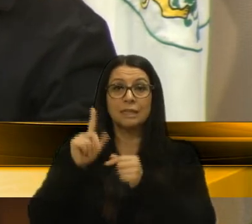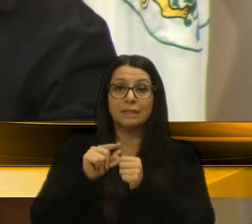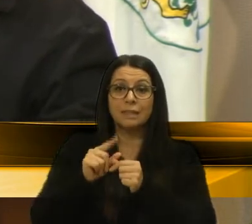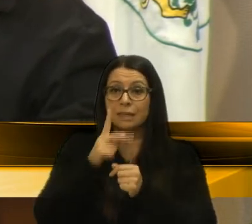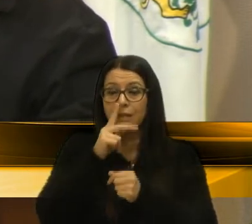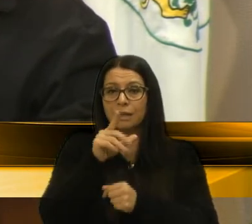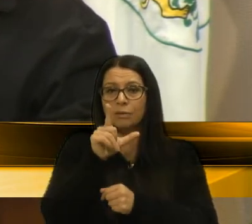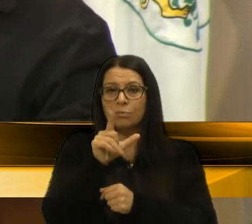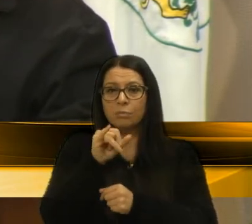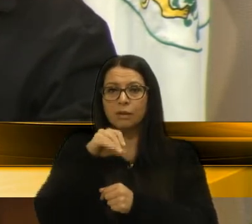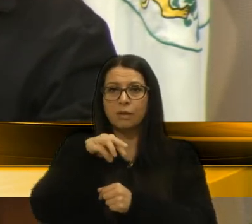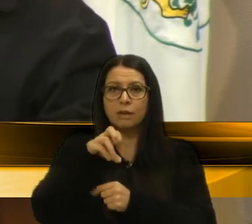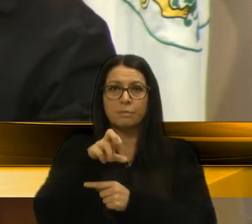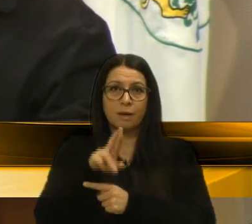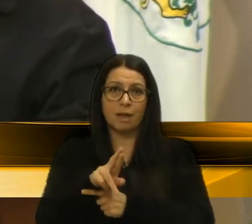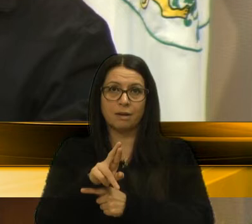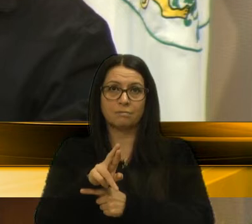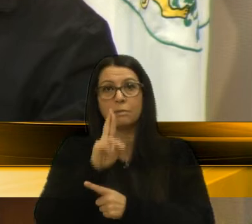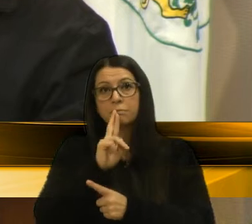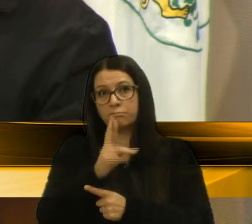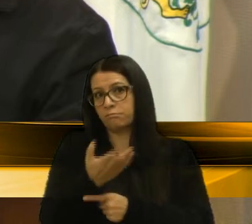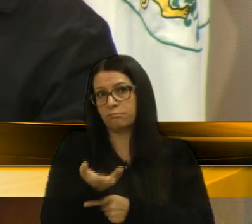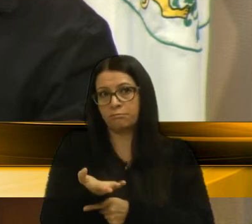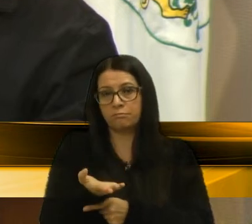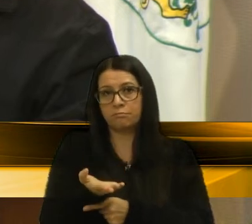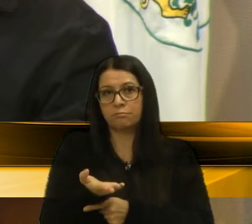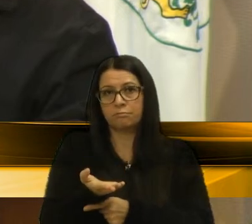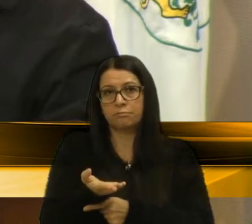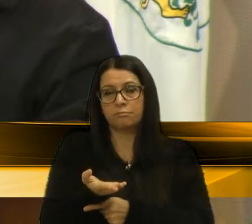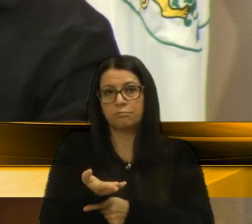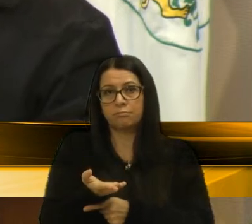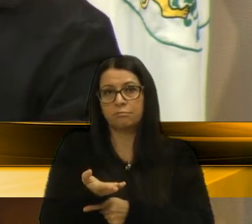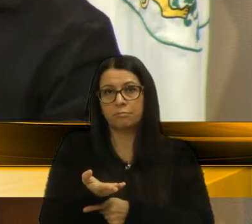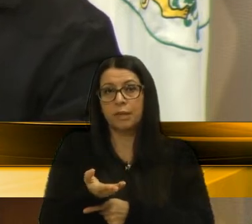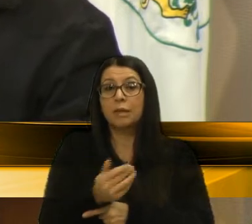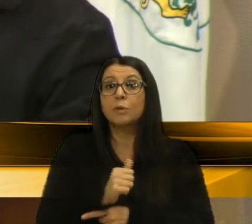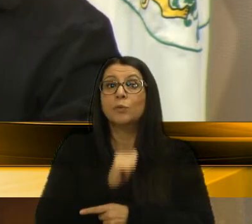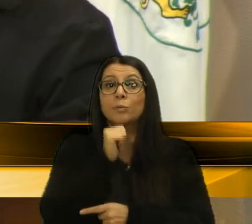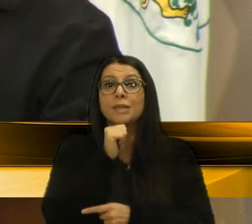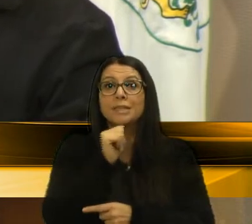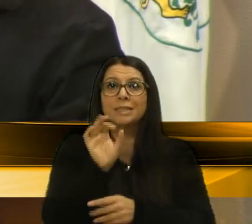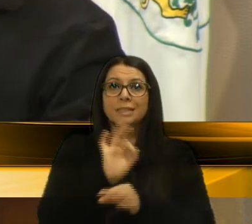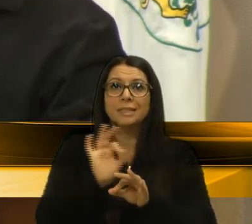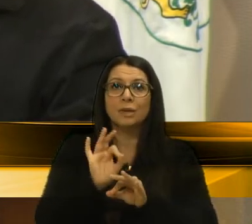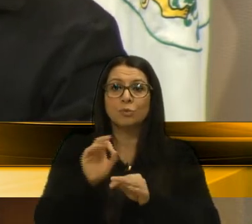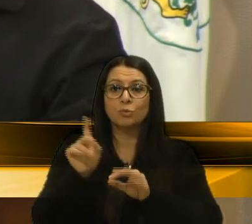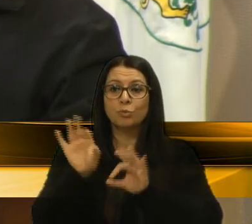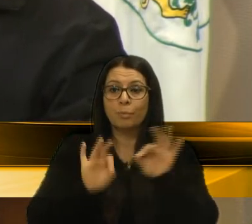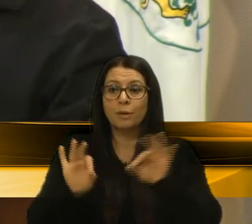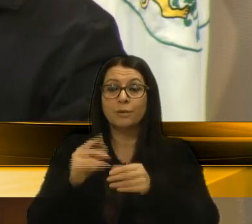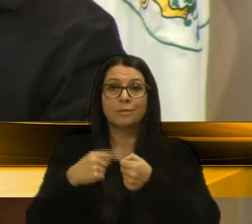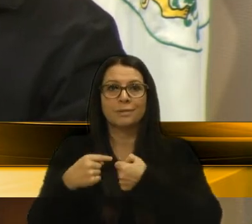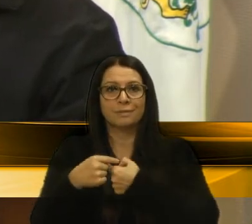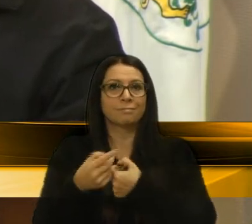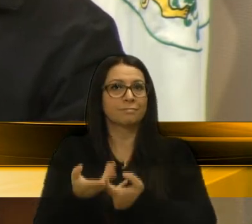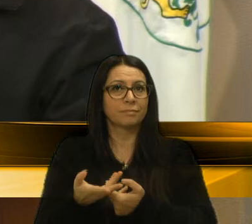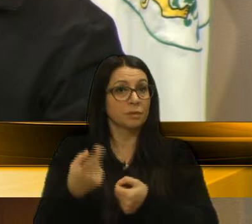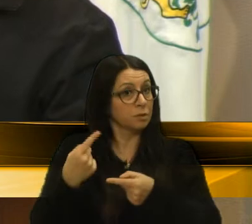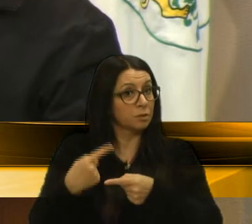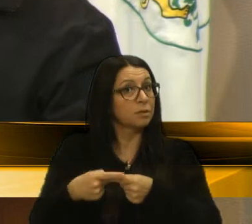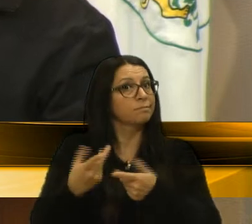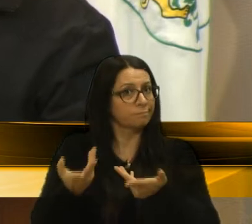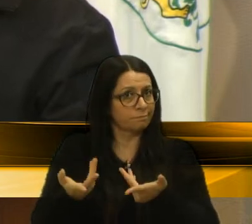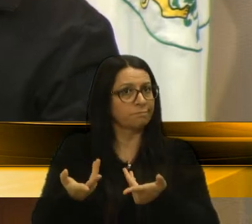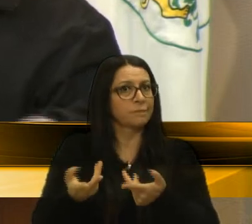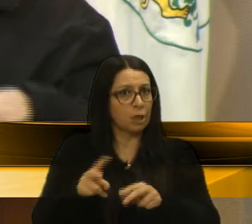liminar, né? Liminarmente a suspensão de um plano diretor, né?